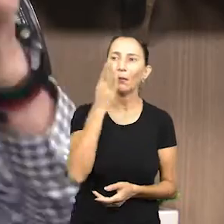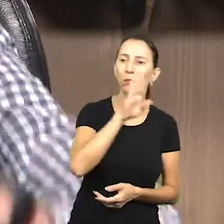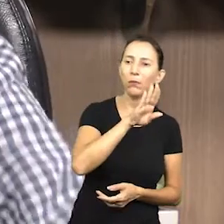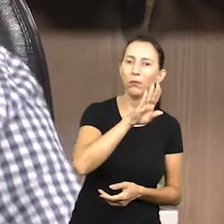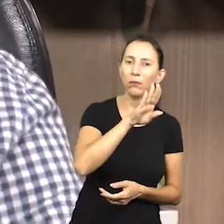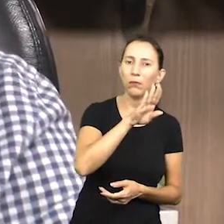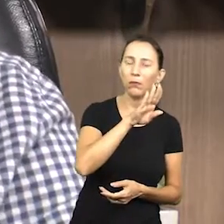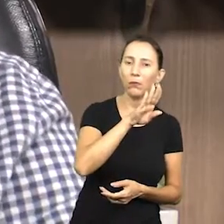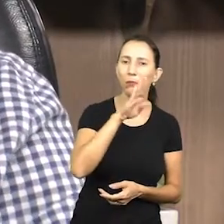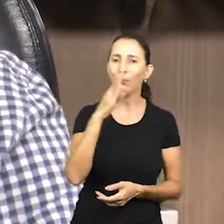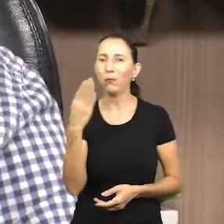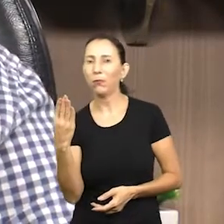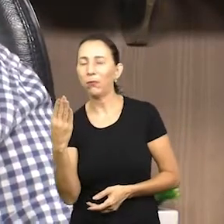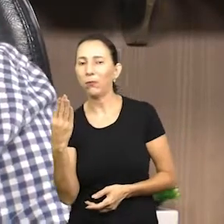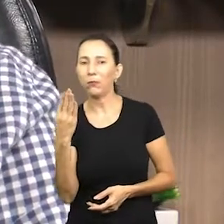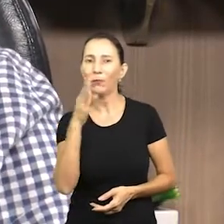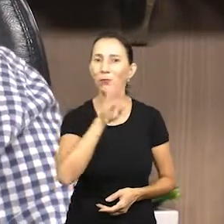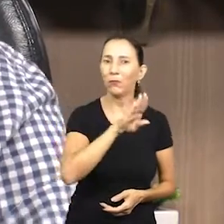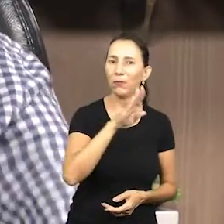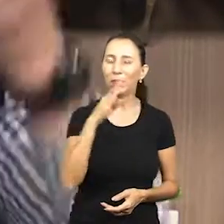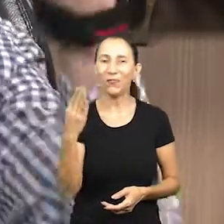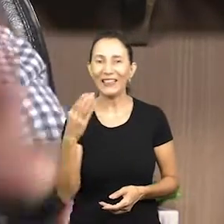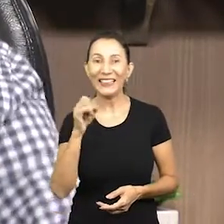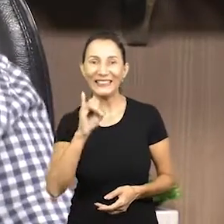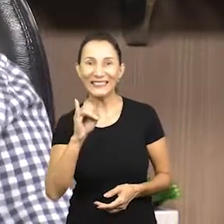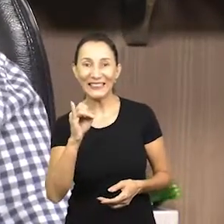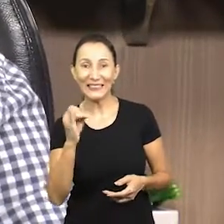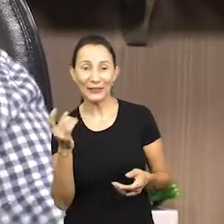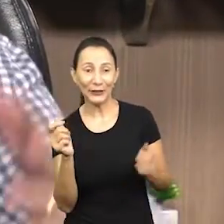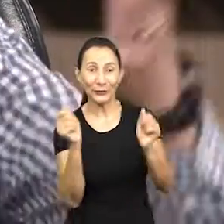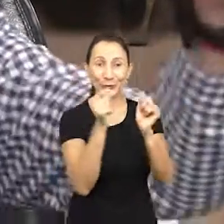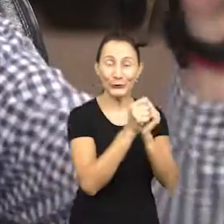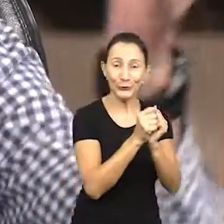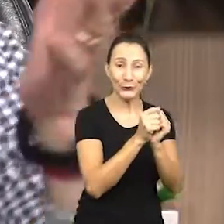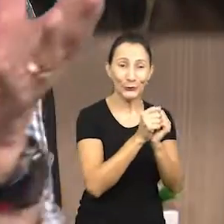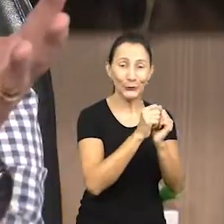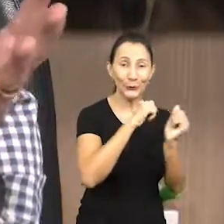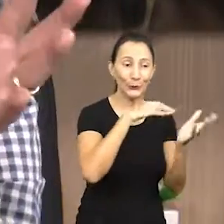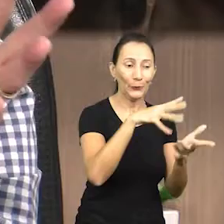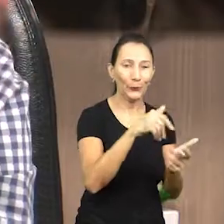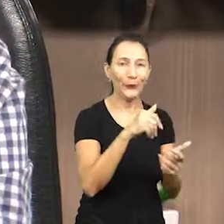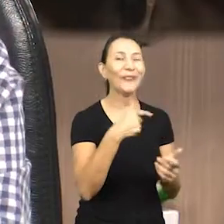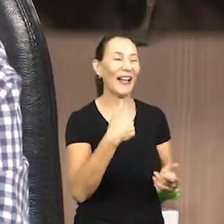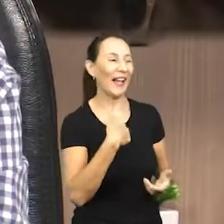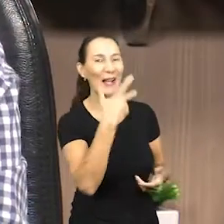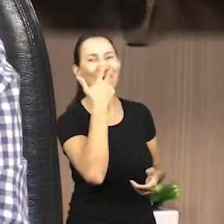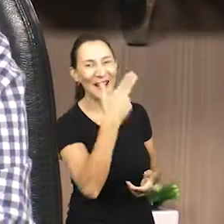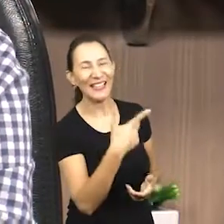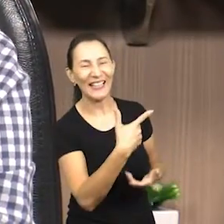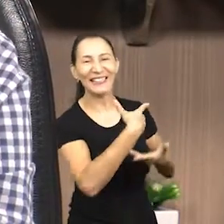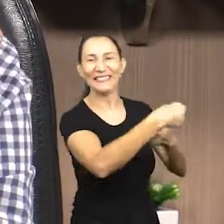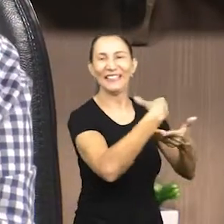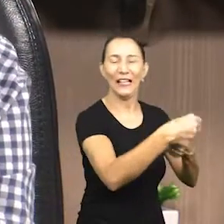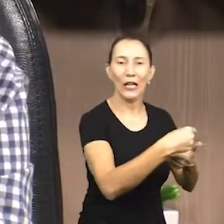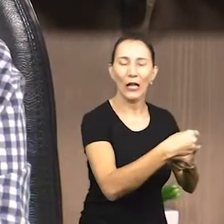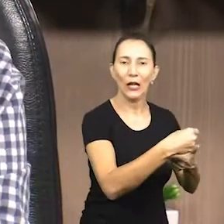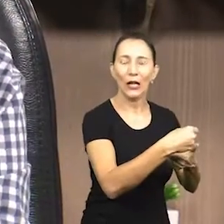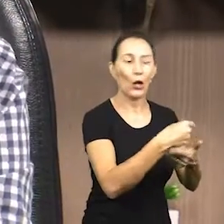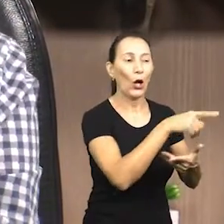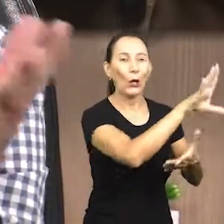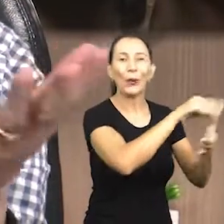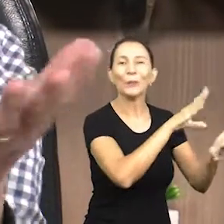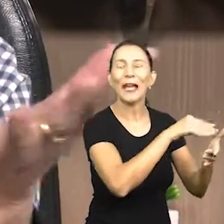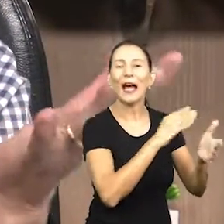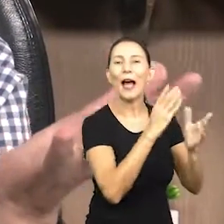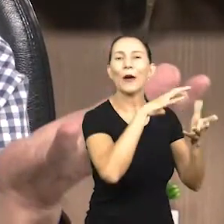judeus, ele era judeu. Ele estava no meio dos ímpios, ele era ímpio. E o apóstolo Paulo, que era novo convertido, exortou a Pedro e